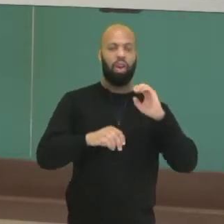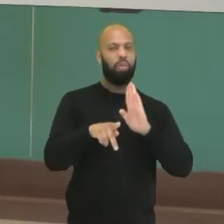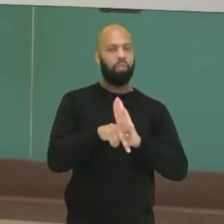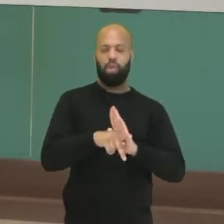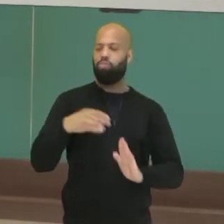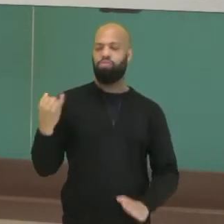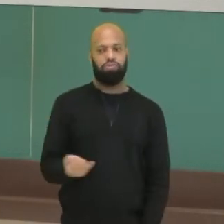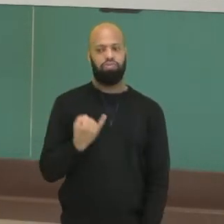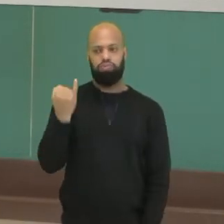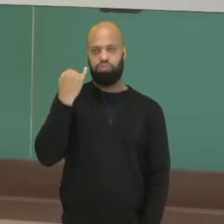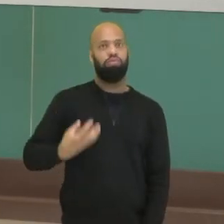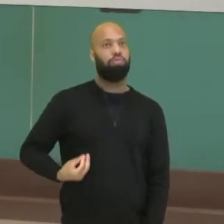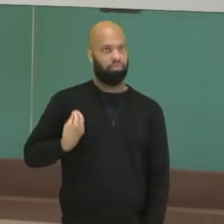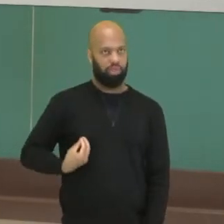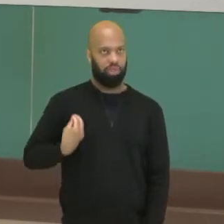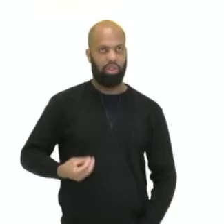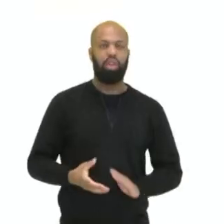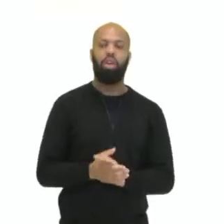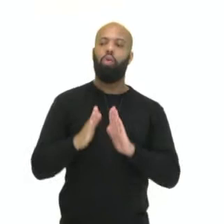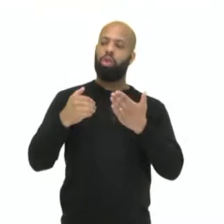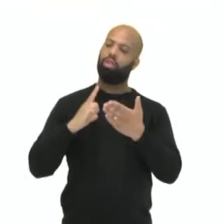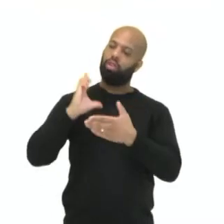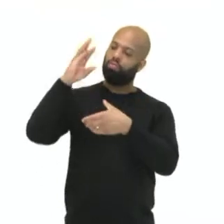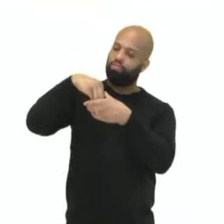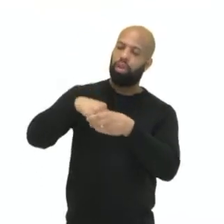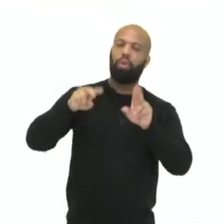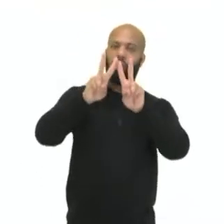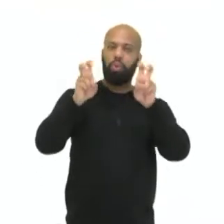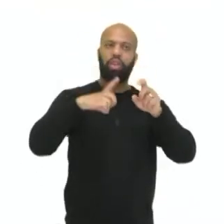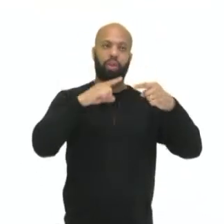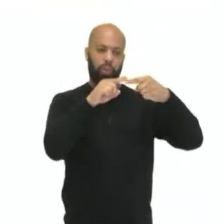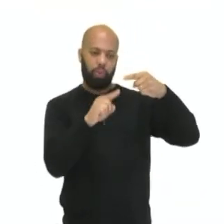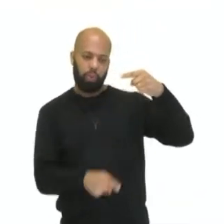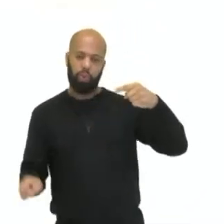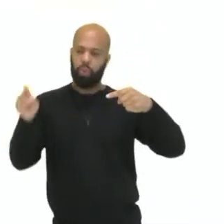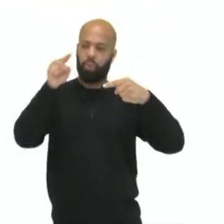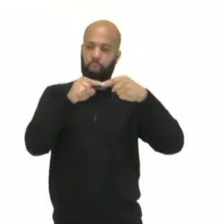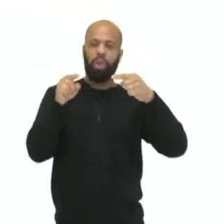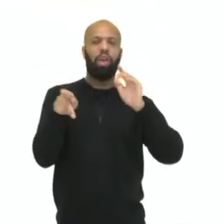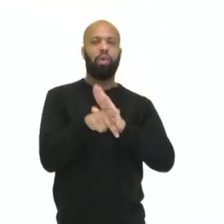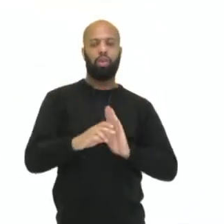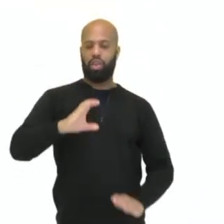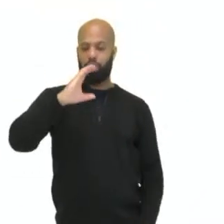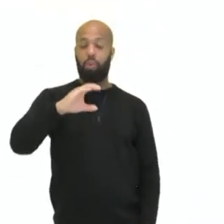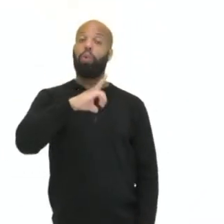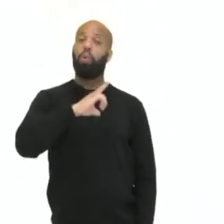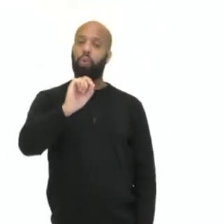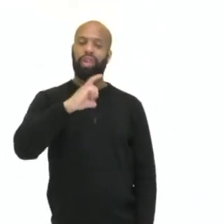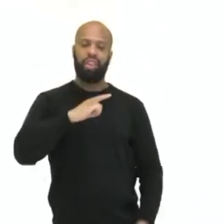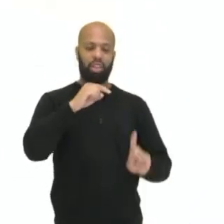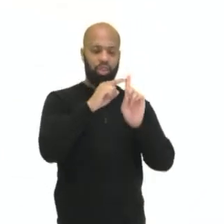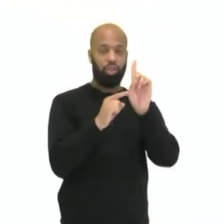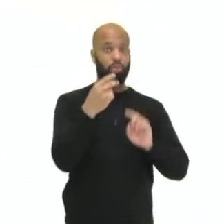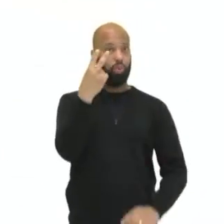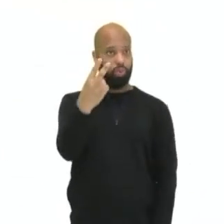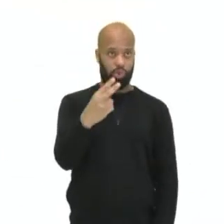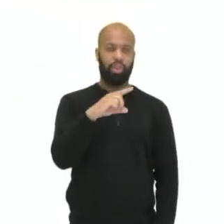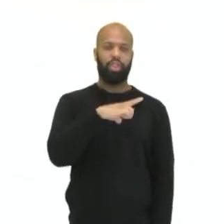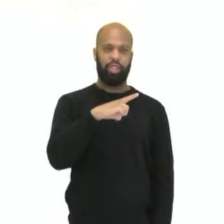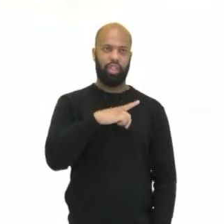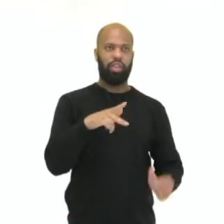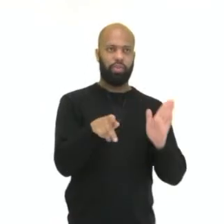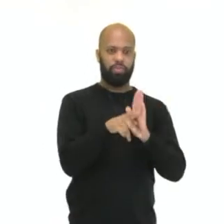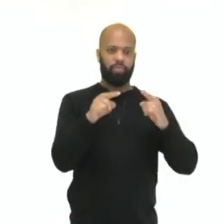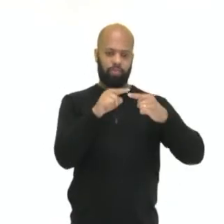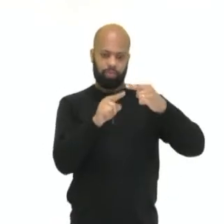certo? Então, dentro disso, a gente vai ter o ciclo do carbono, tá? E a gente vai ter basicamente dois tipos, né, dois tipos de